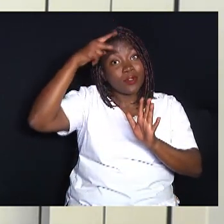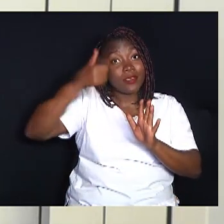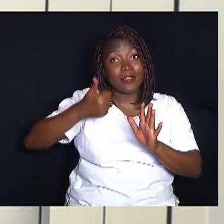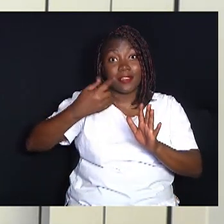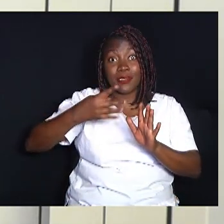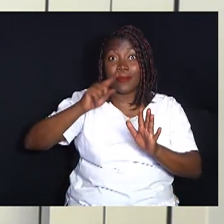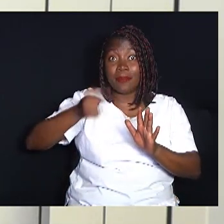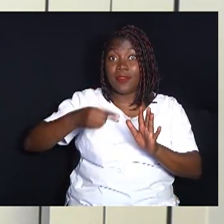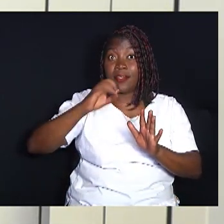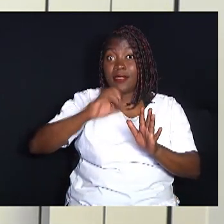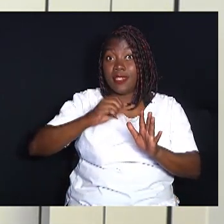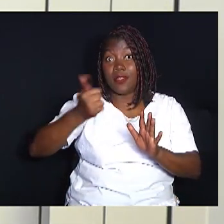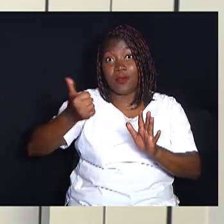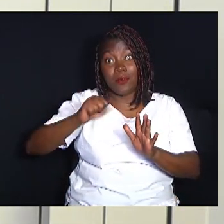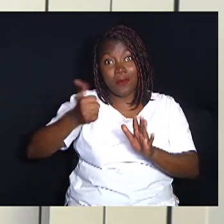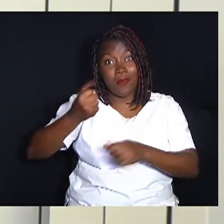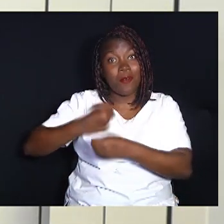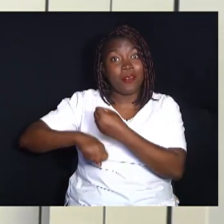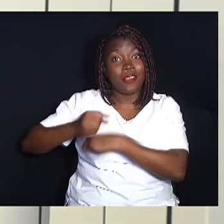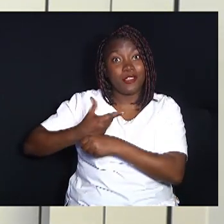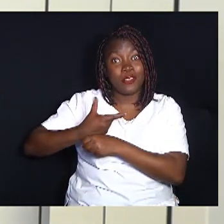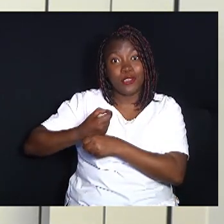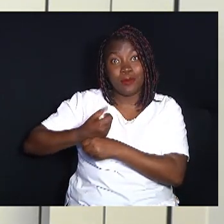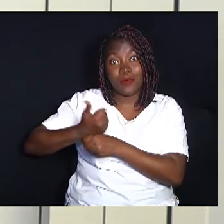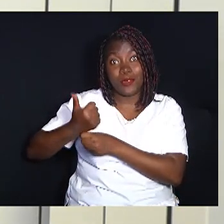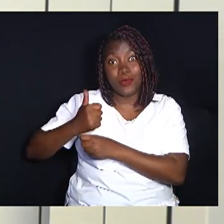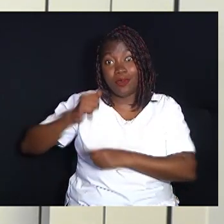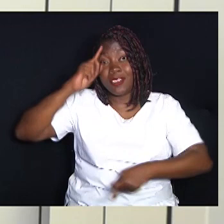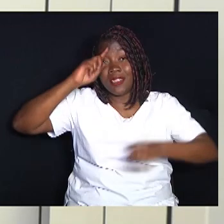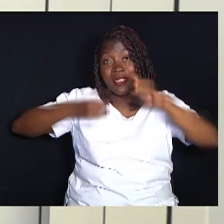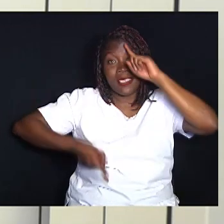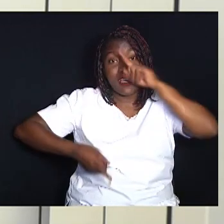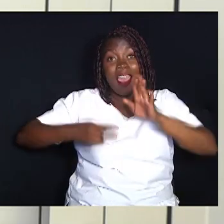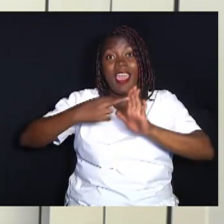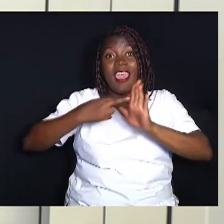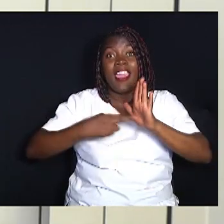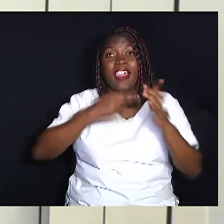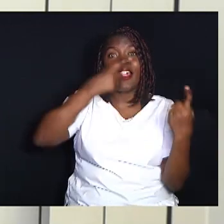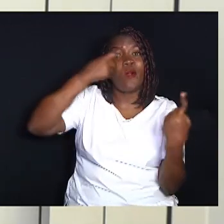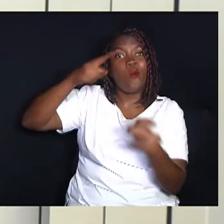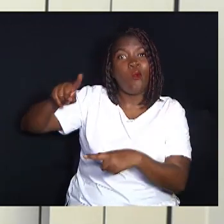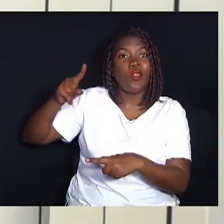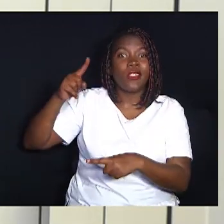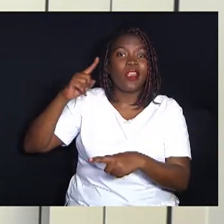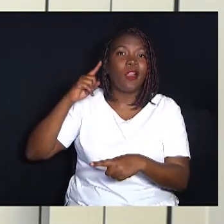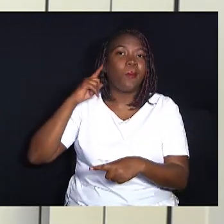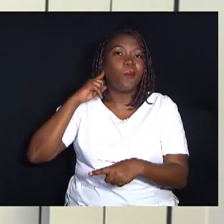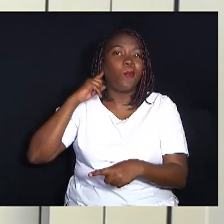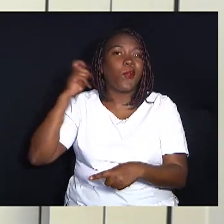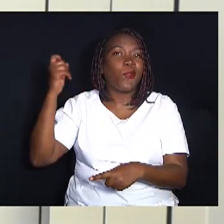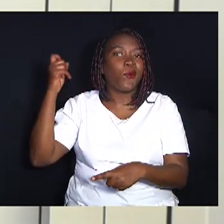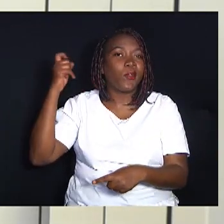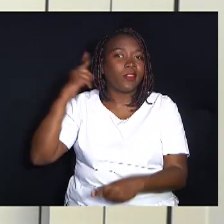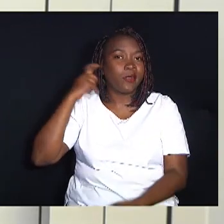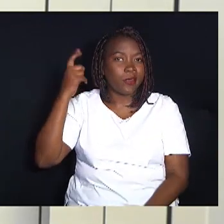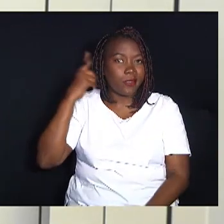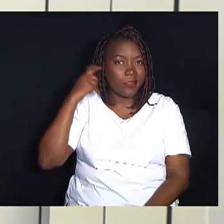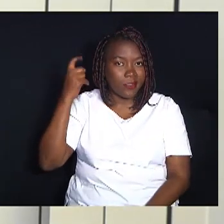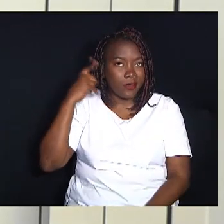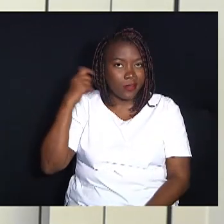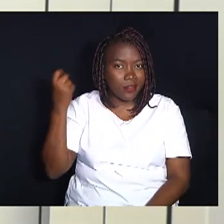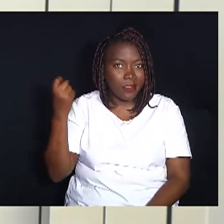de 2011, que rege as regras contra a poluição sonora na cidade. A mudança estabelece